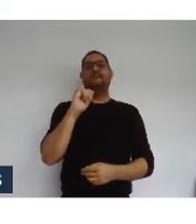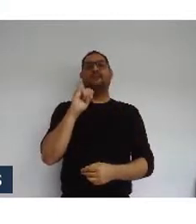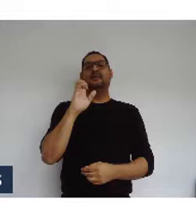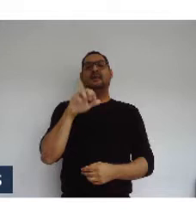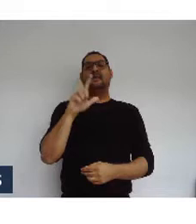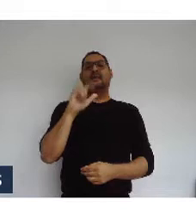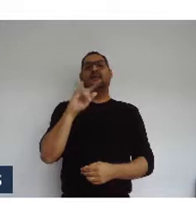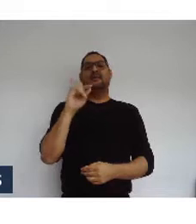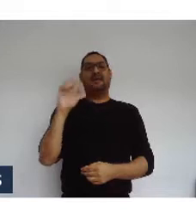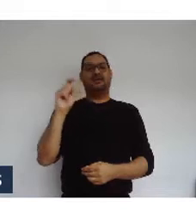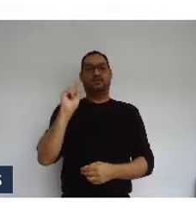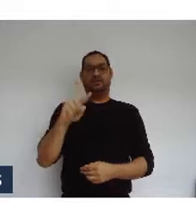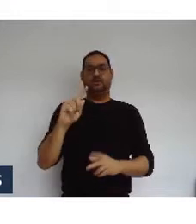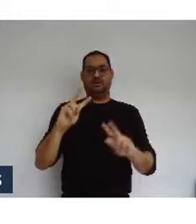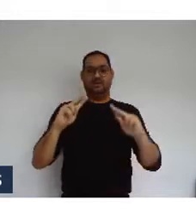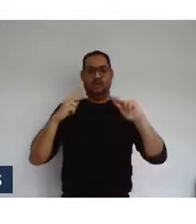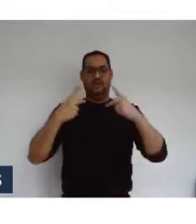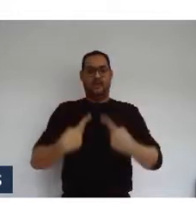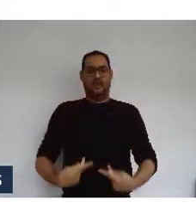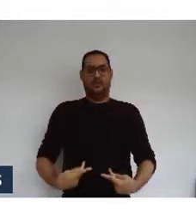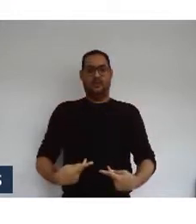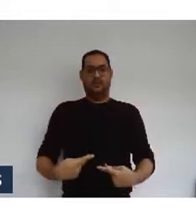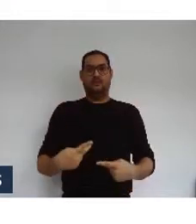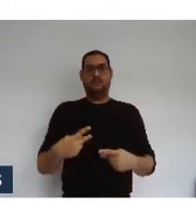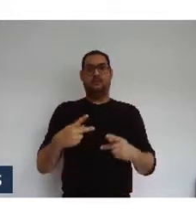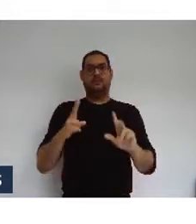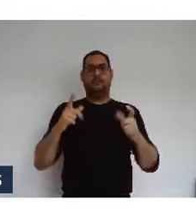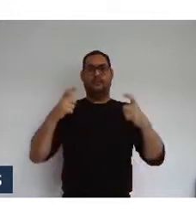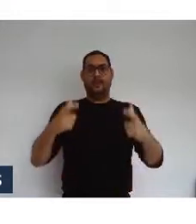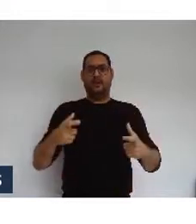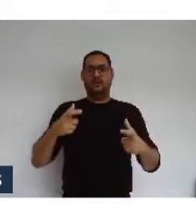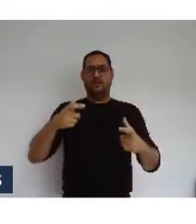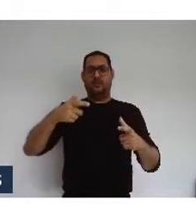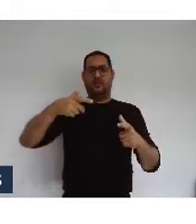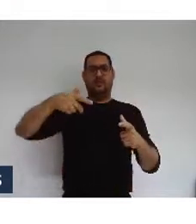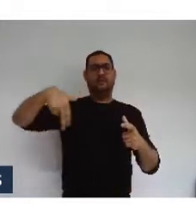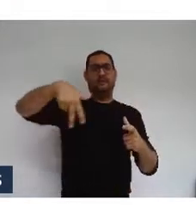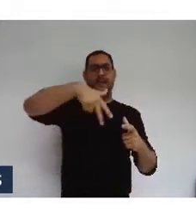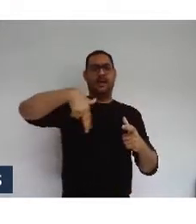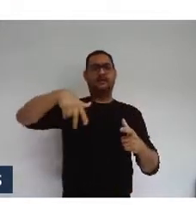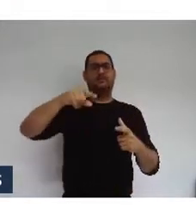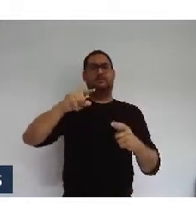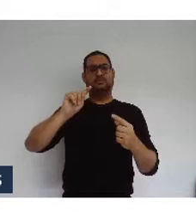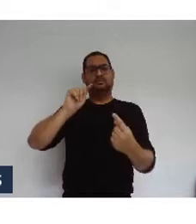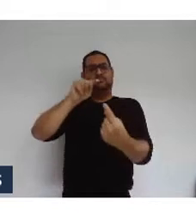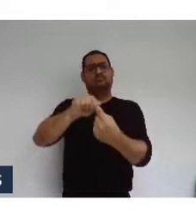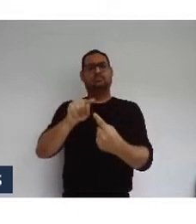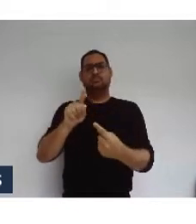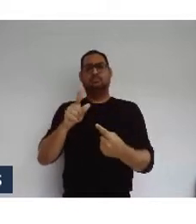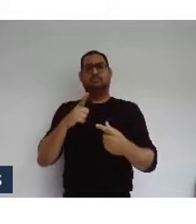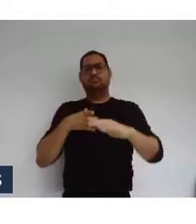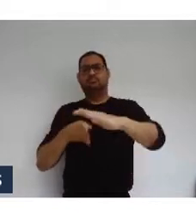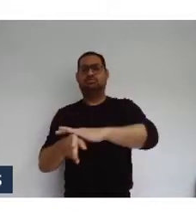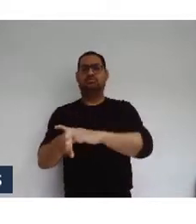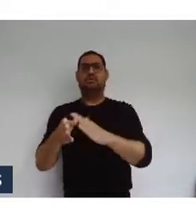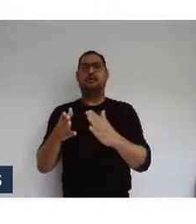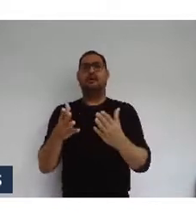convívio humano se utiliza do espaço urbano para dar sentidos às suas práticas ao